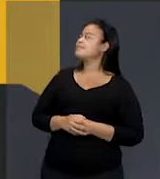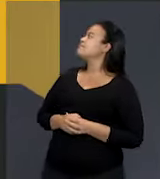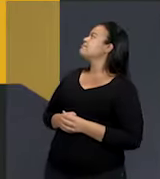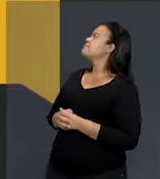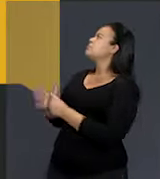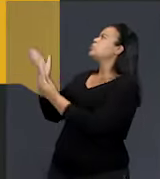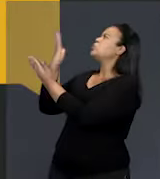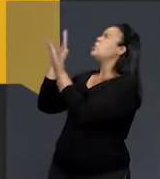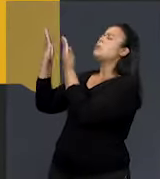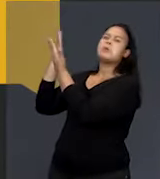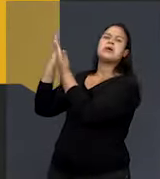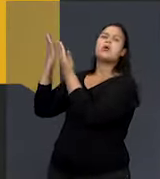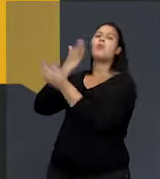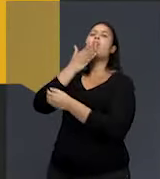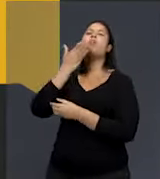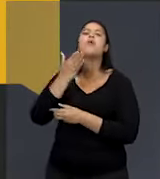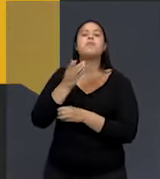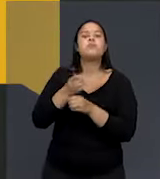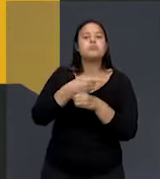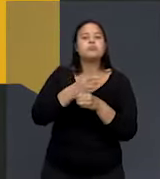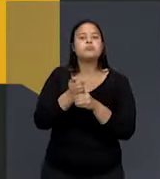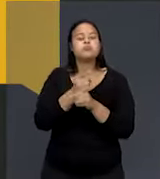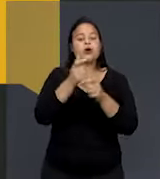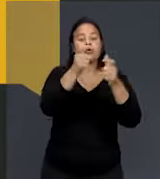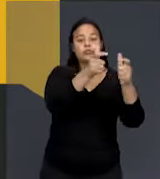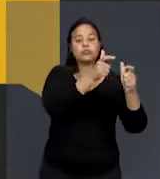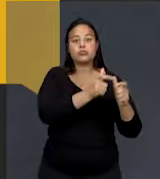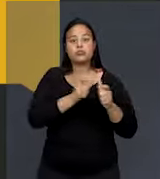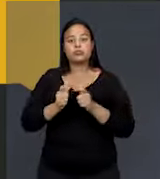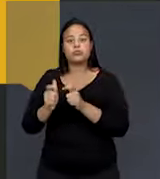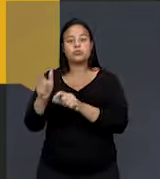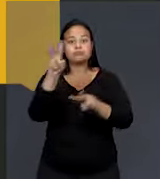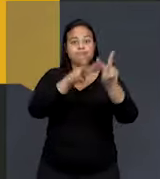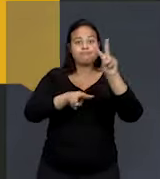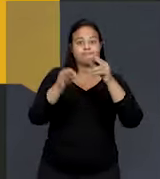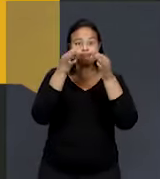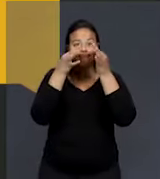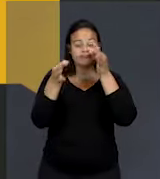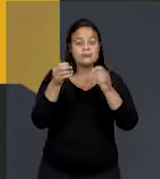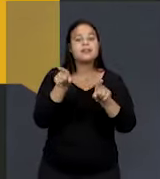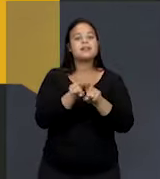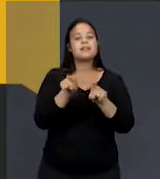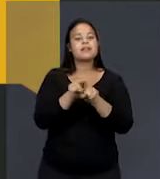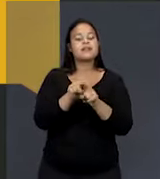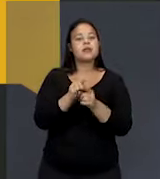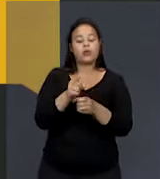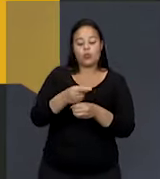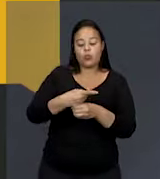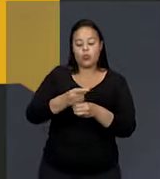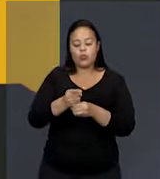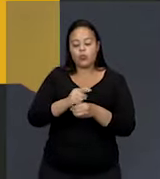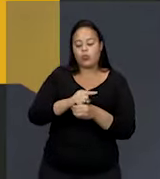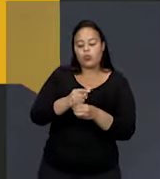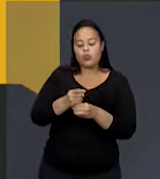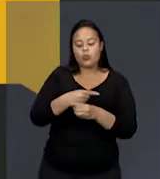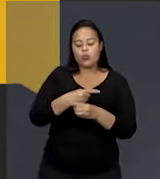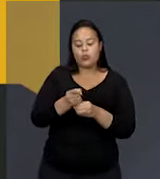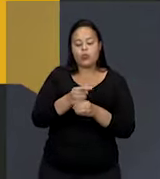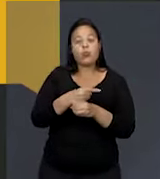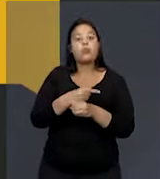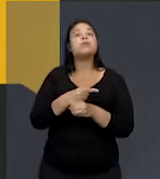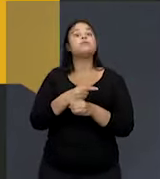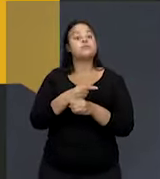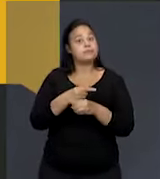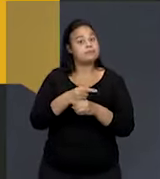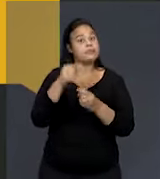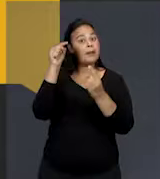Comparar as indicações dos pontos cardeais resultantes da observação das sombras de uma vara de gnomon com aquelas obtidas